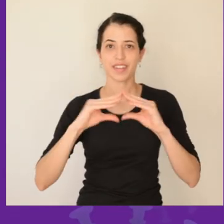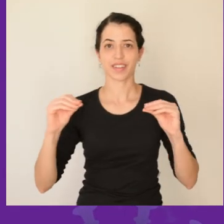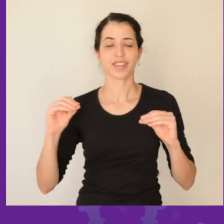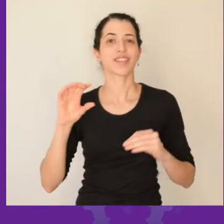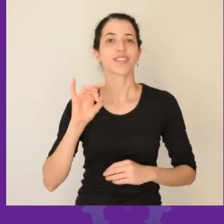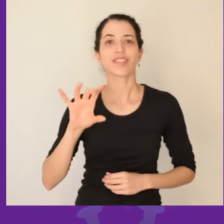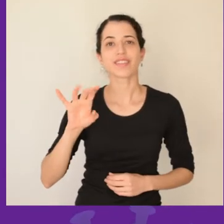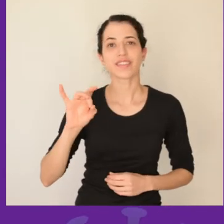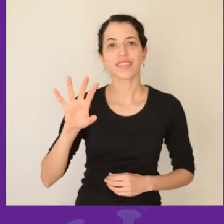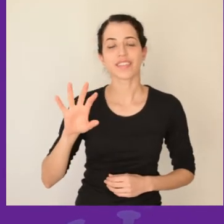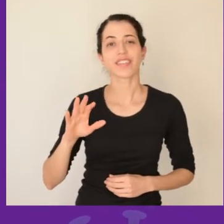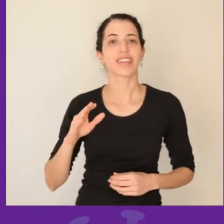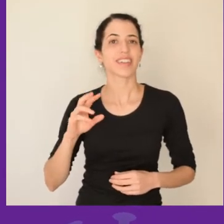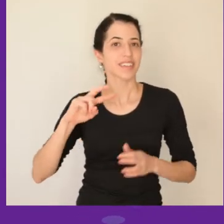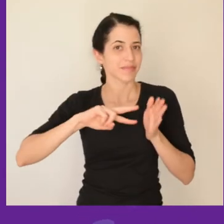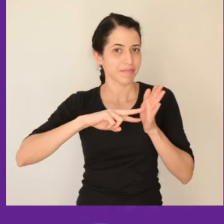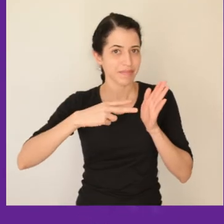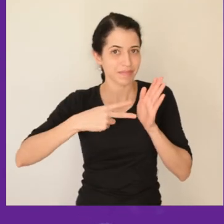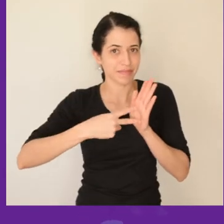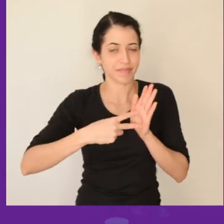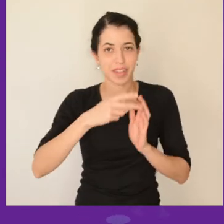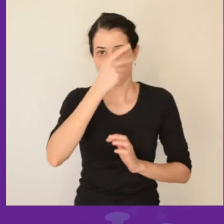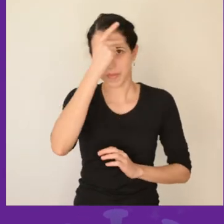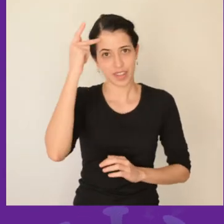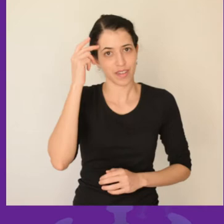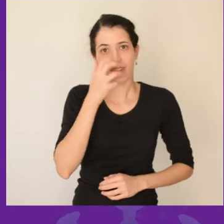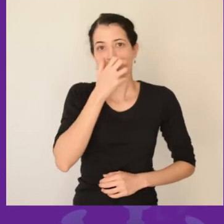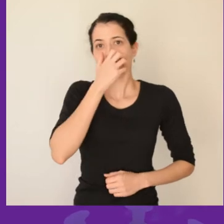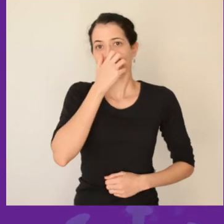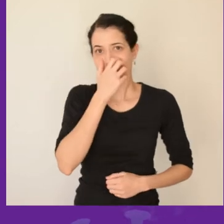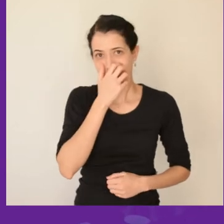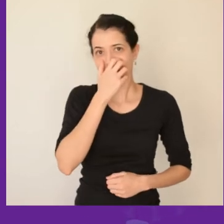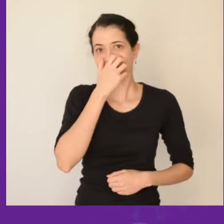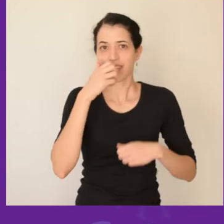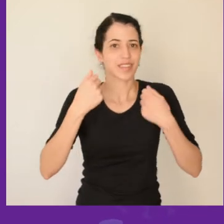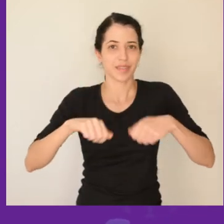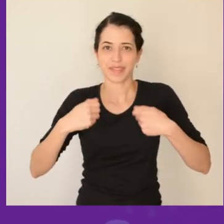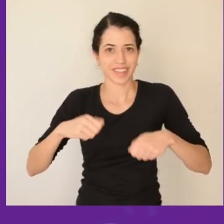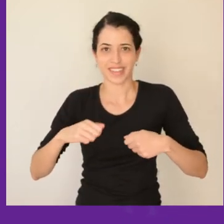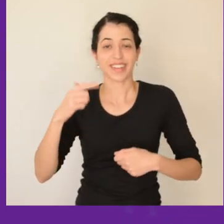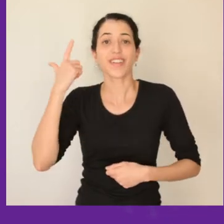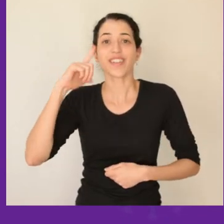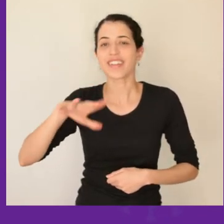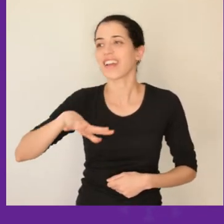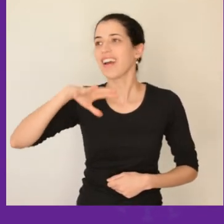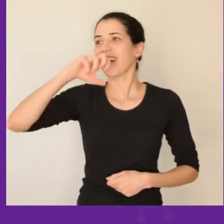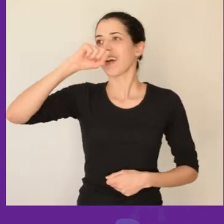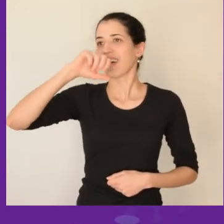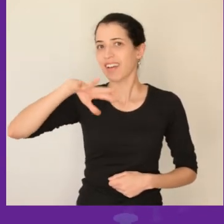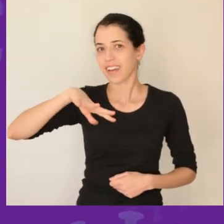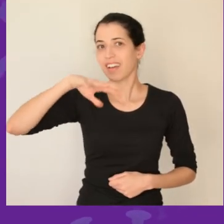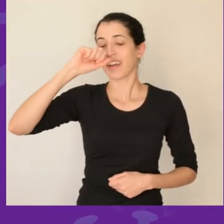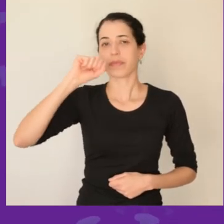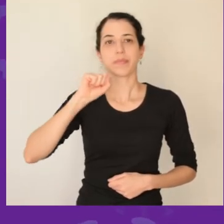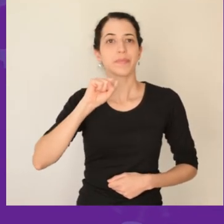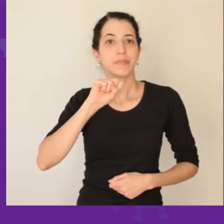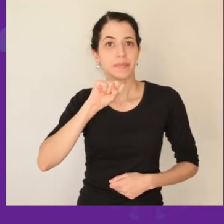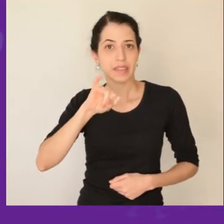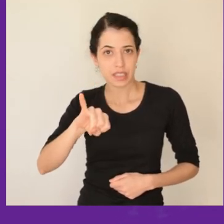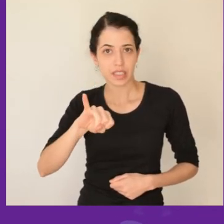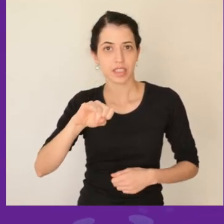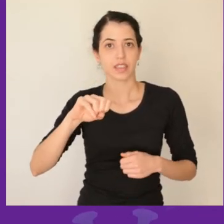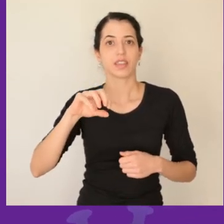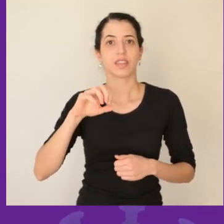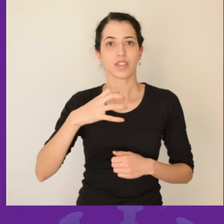da dose a mais de oxigênio para tentar corrigir esse defeito até que o pulmão melhor sozinho e